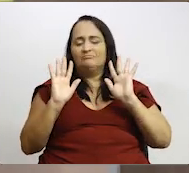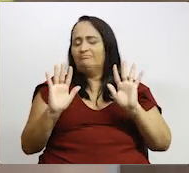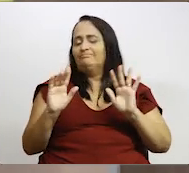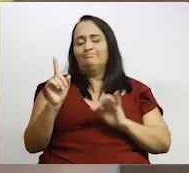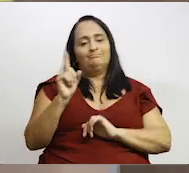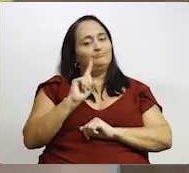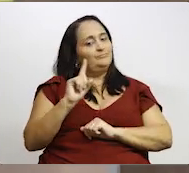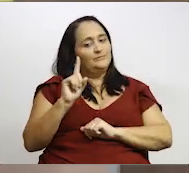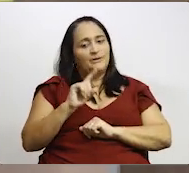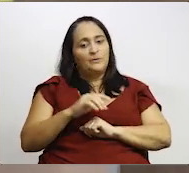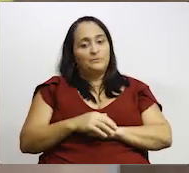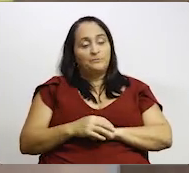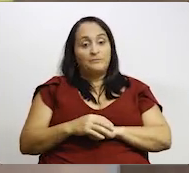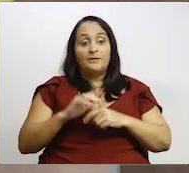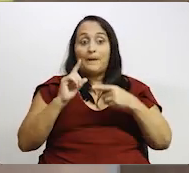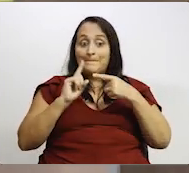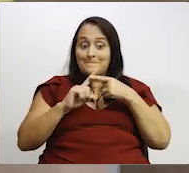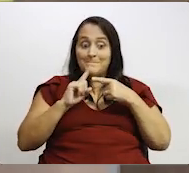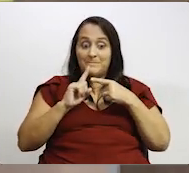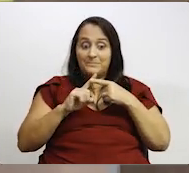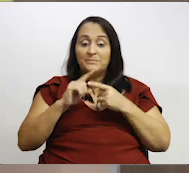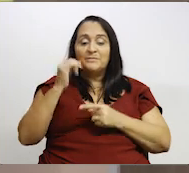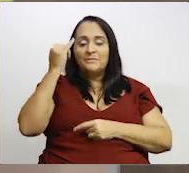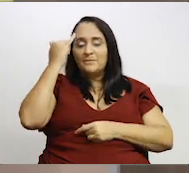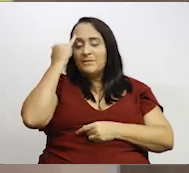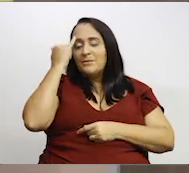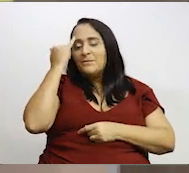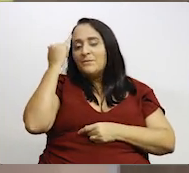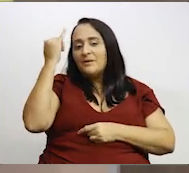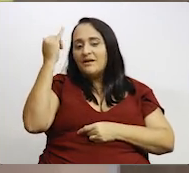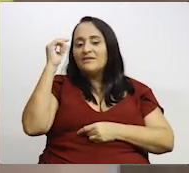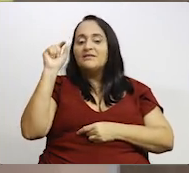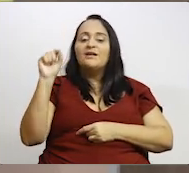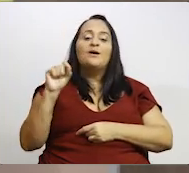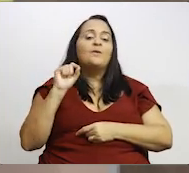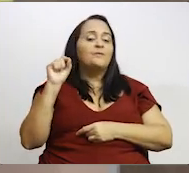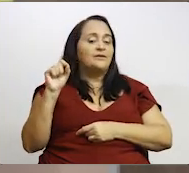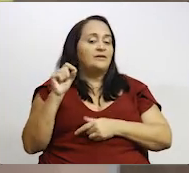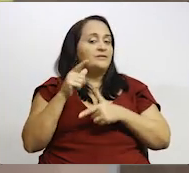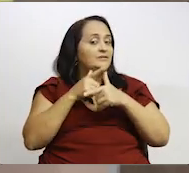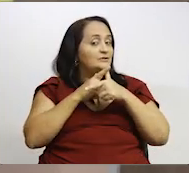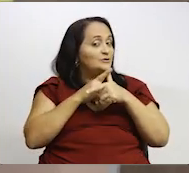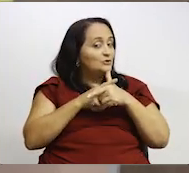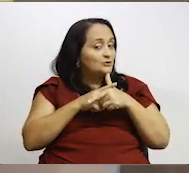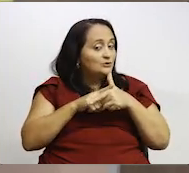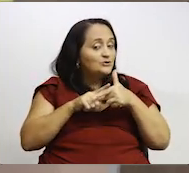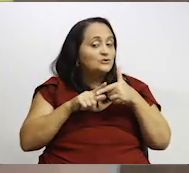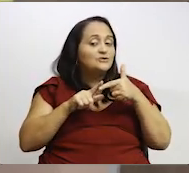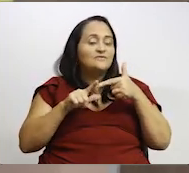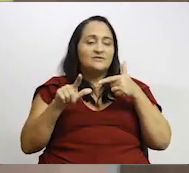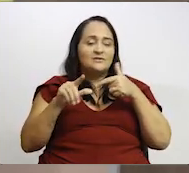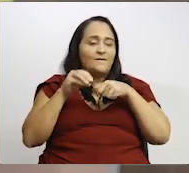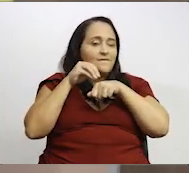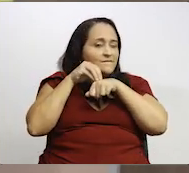uma ideia de divisão. Eu já vou começar dando esse